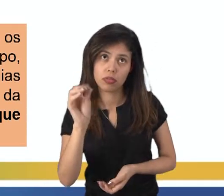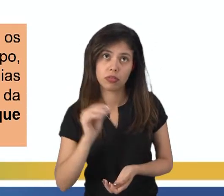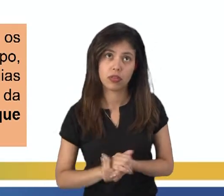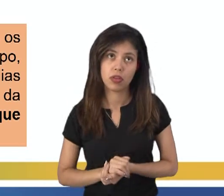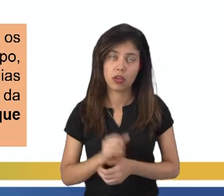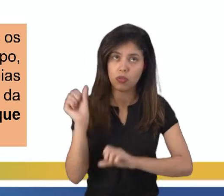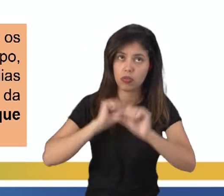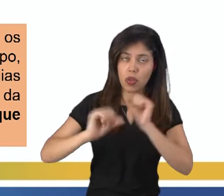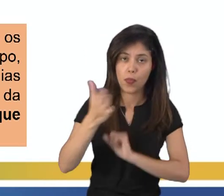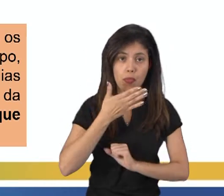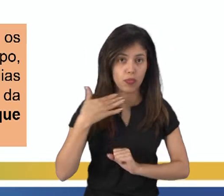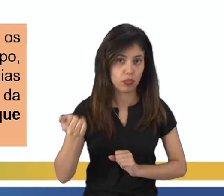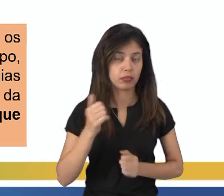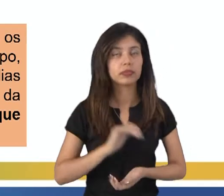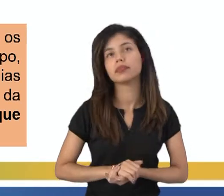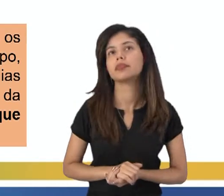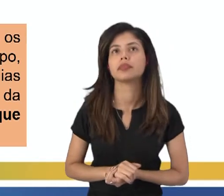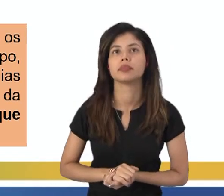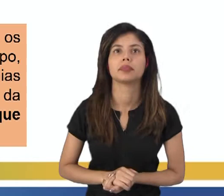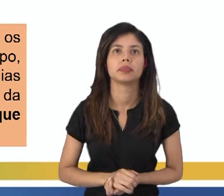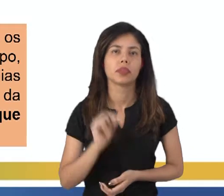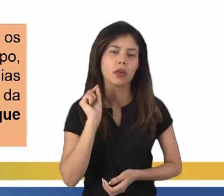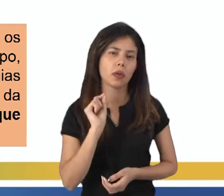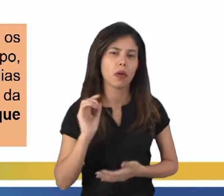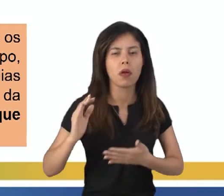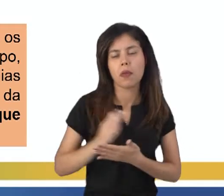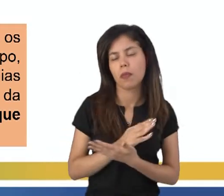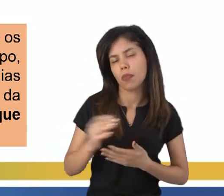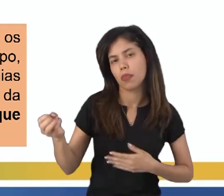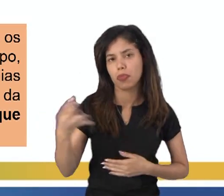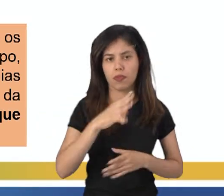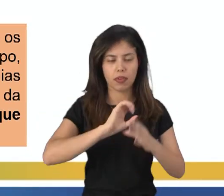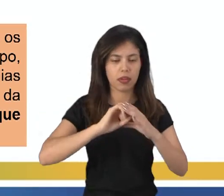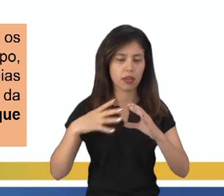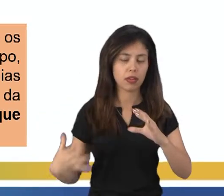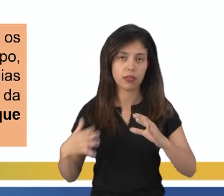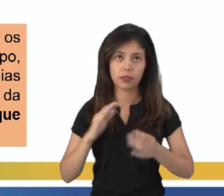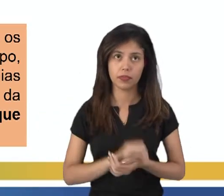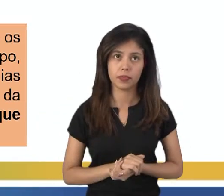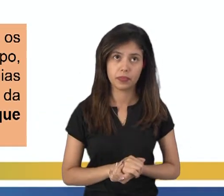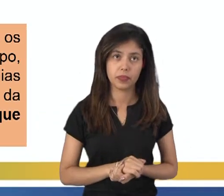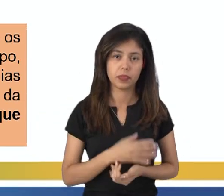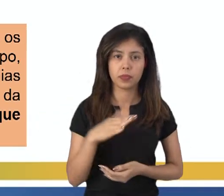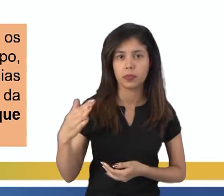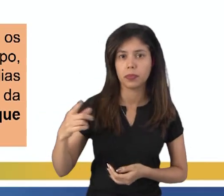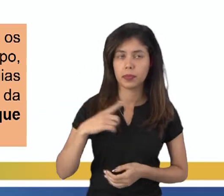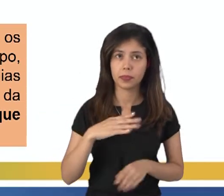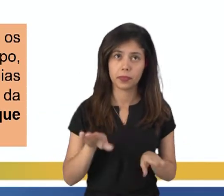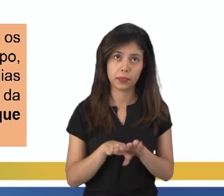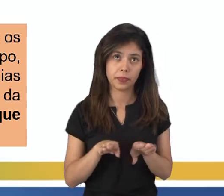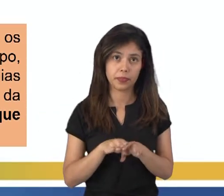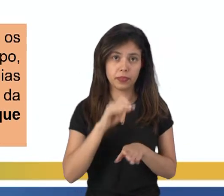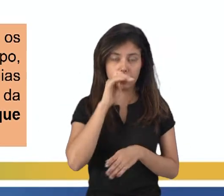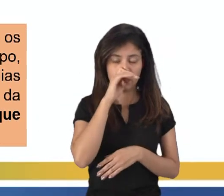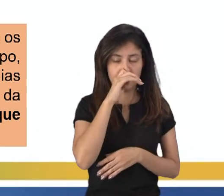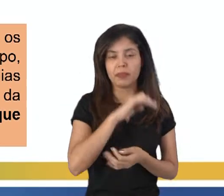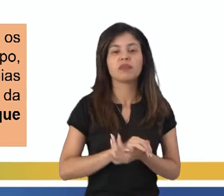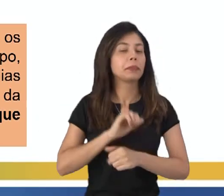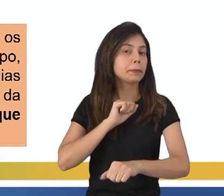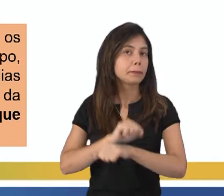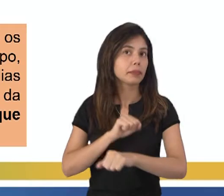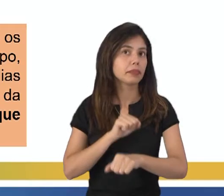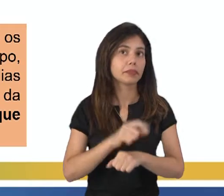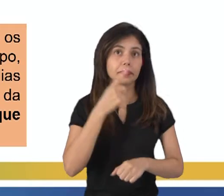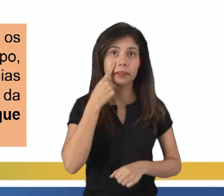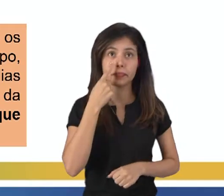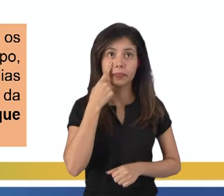mudou para melhor, é algo que adquiriu uma nova característica. E aí quando a gente vem aqui, a gente para nessa